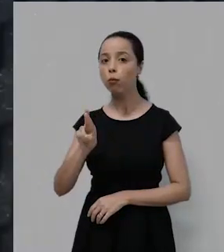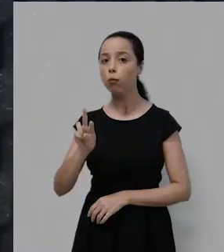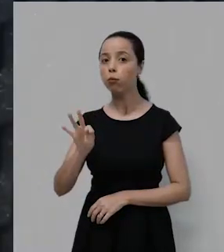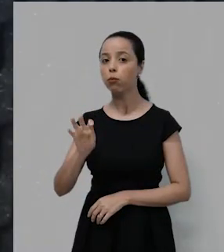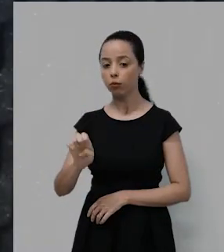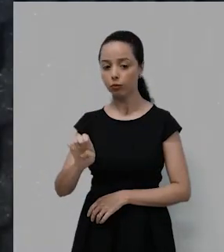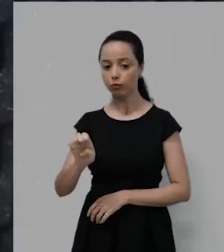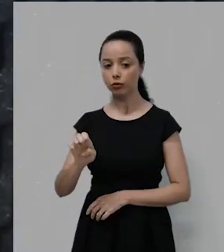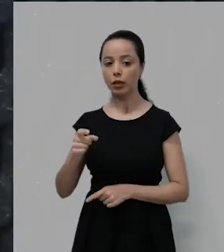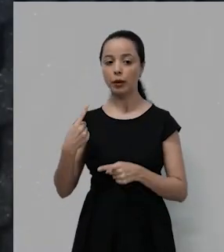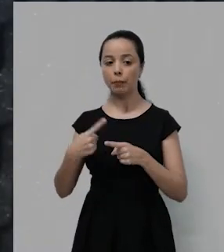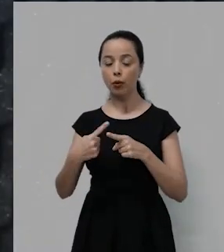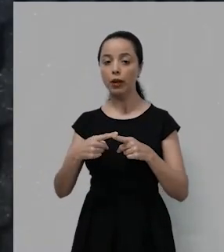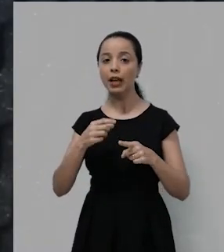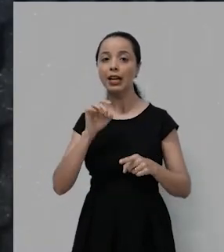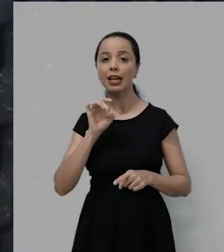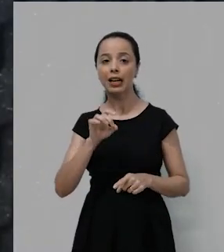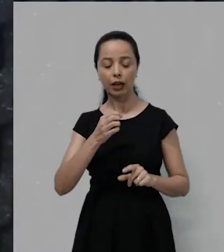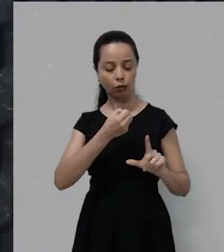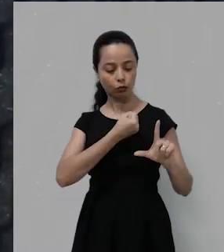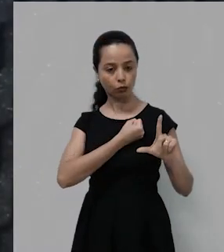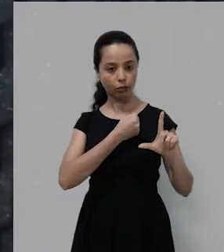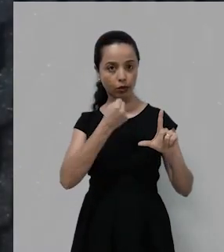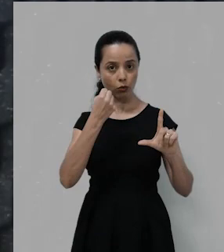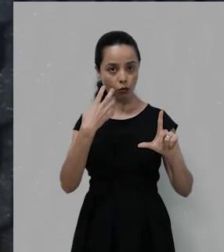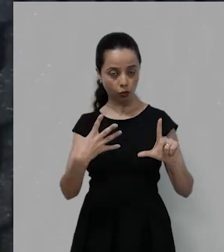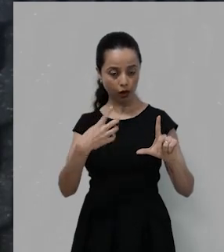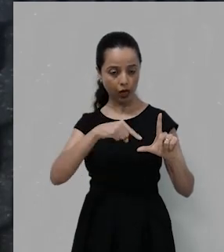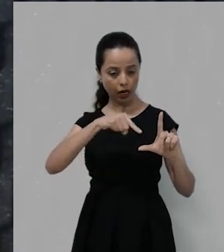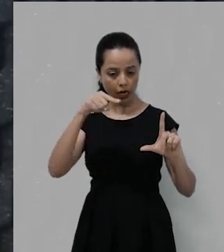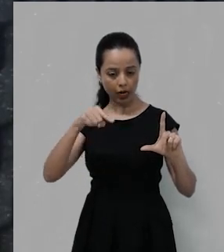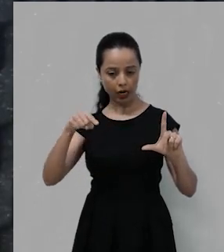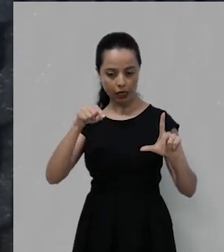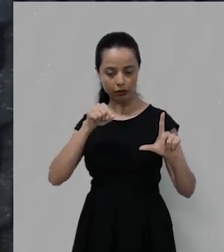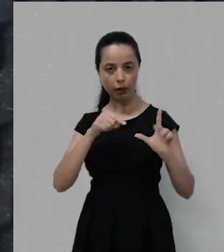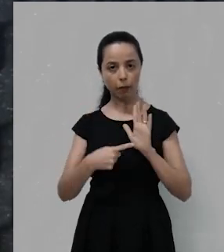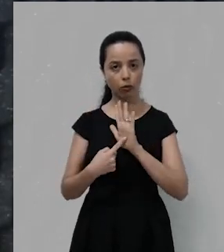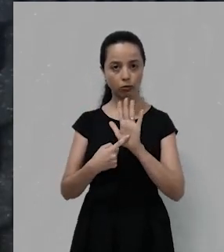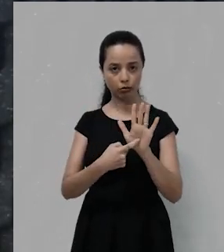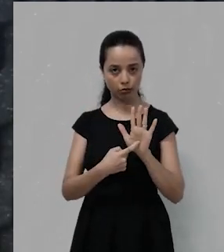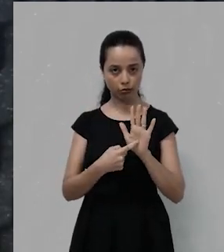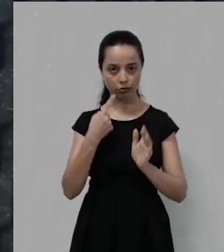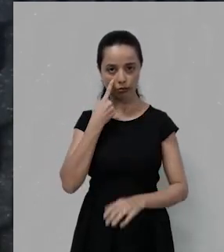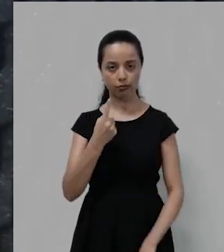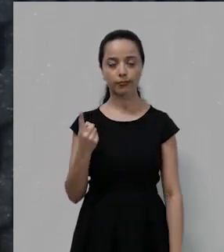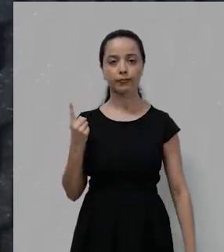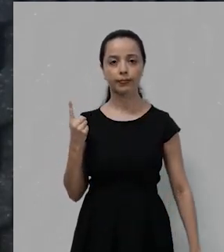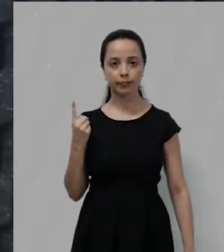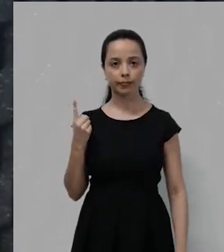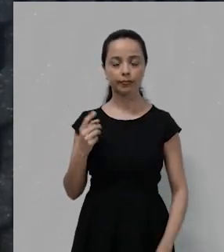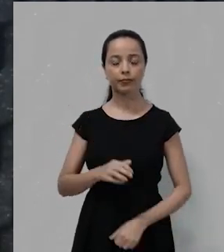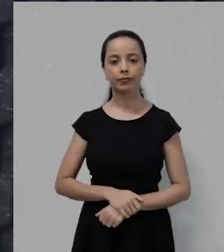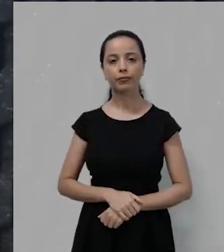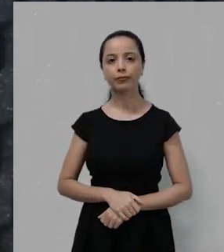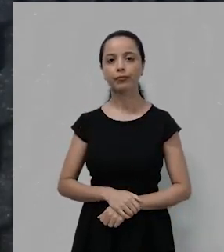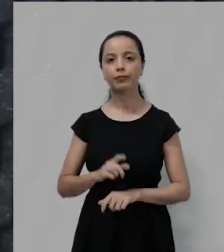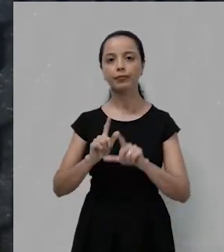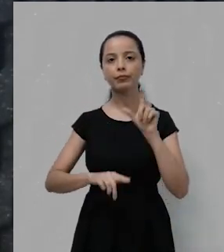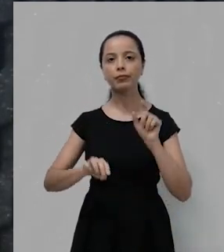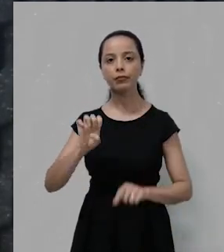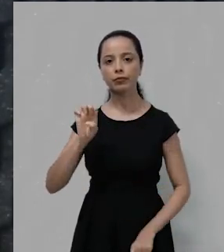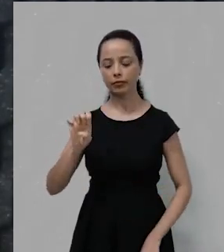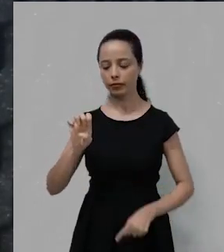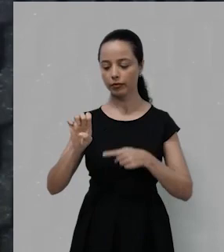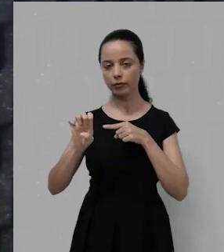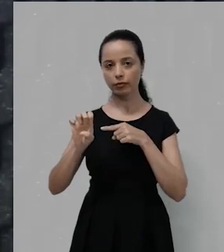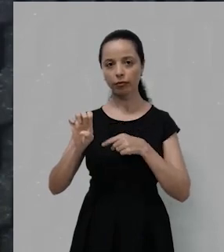o número 4, é justamente a área dessa figura que está mostrada aqui. Ok? E a letra E, o número